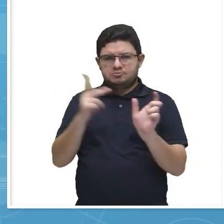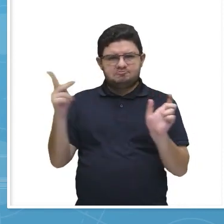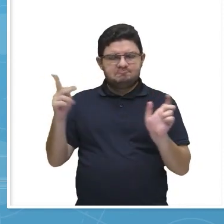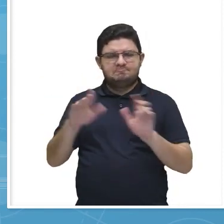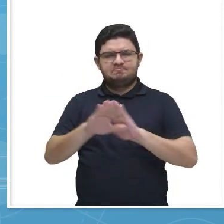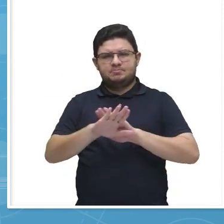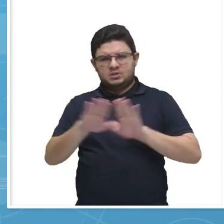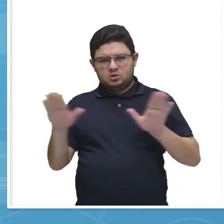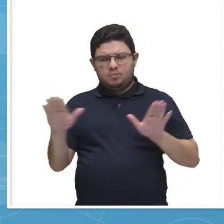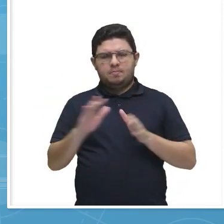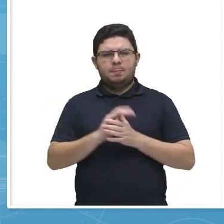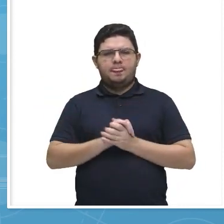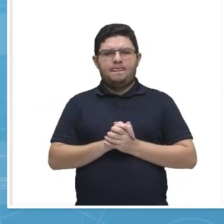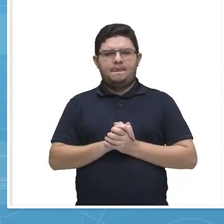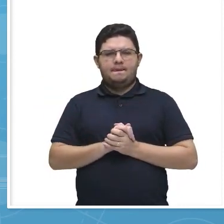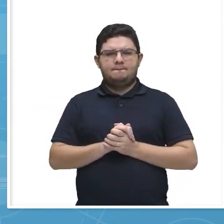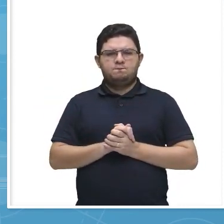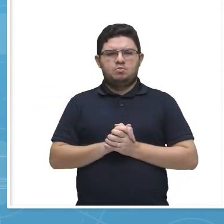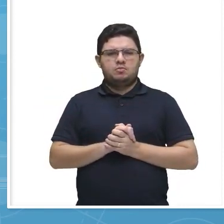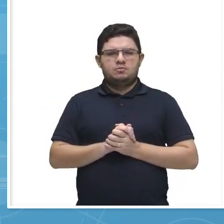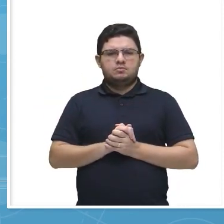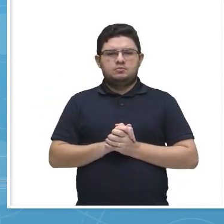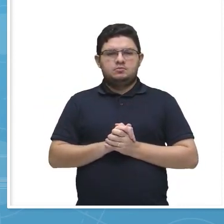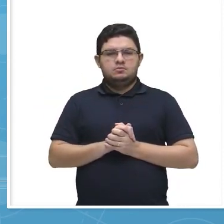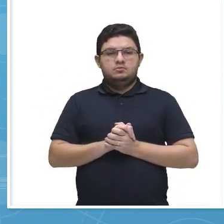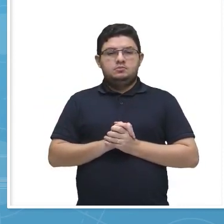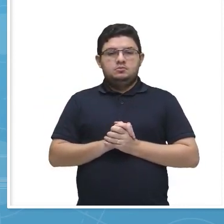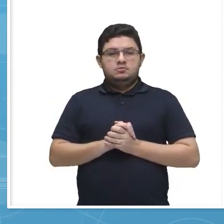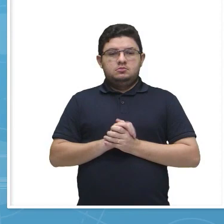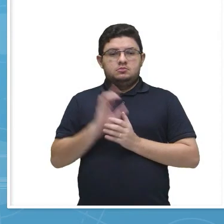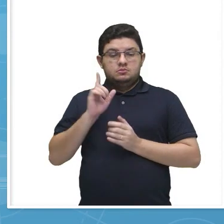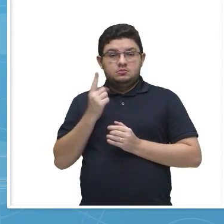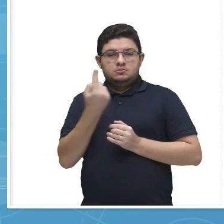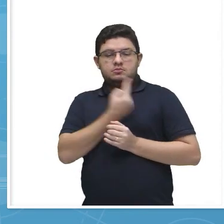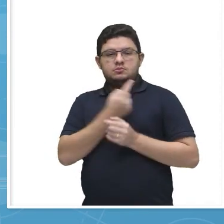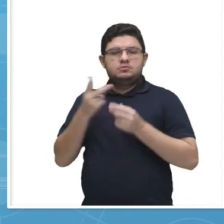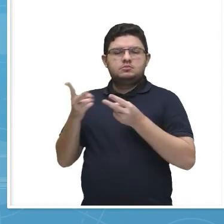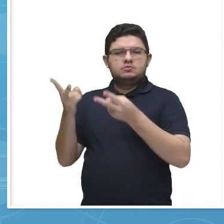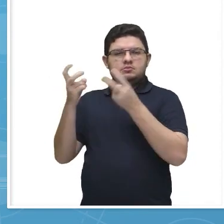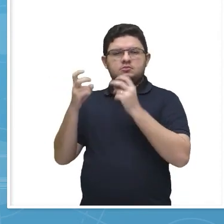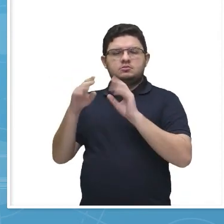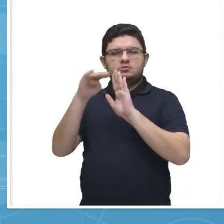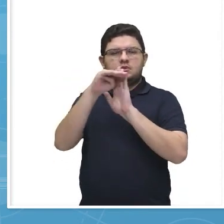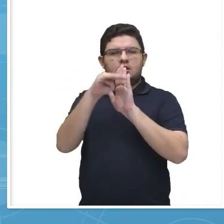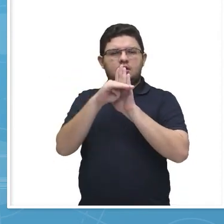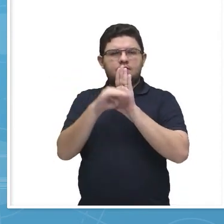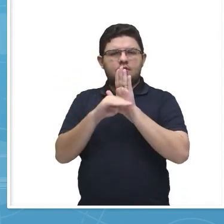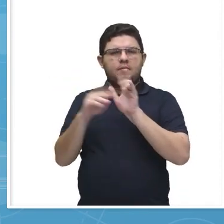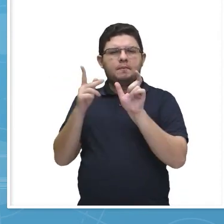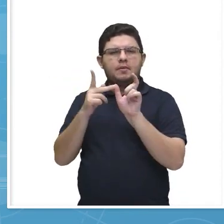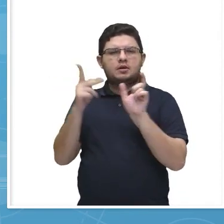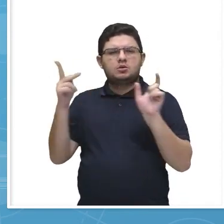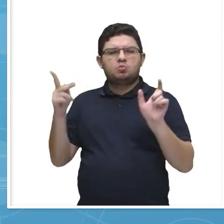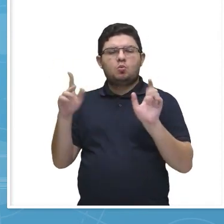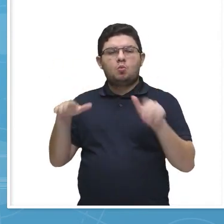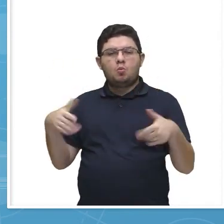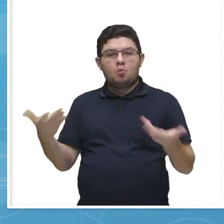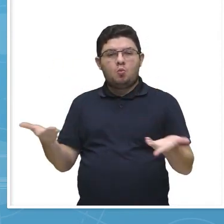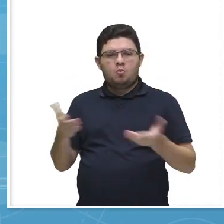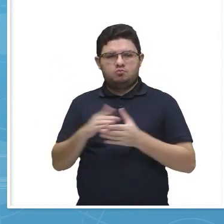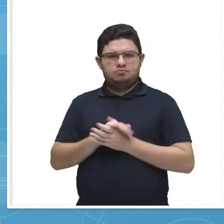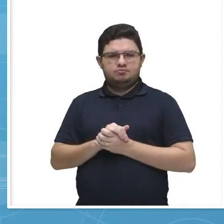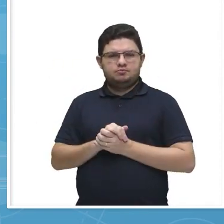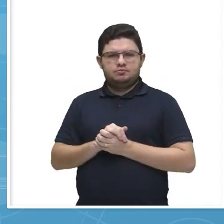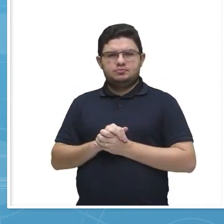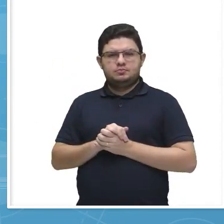predicado, certo? Então, vamos observar a classificação. O que vai nos ajudar a classificar é exatamente observar